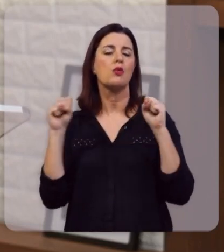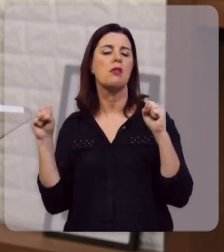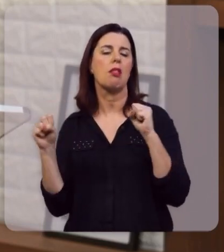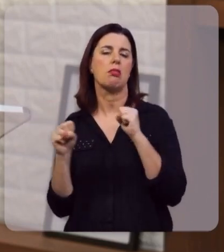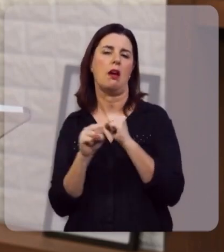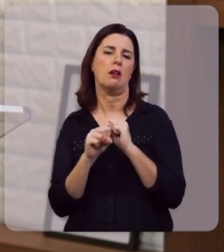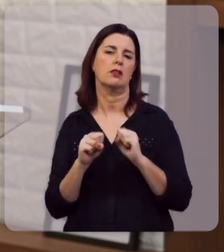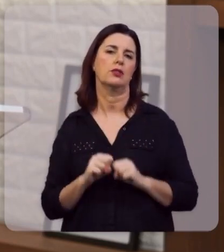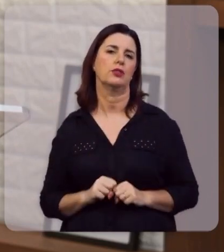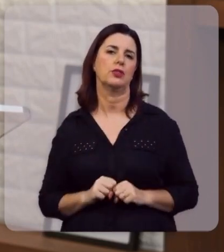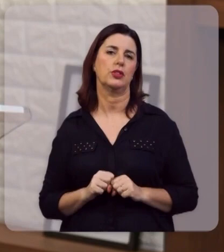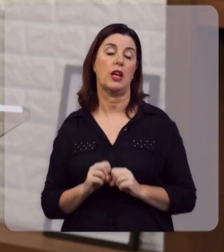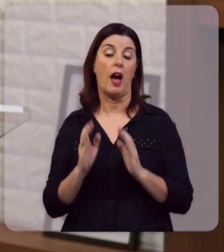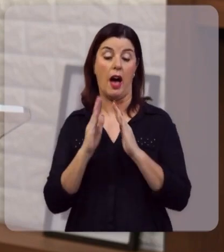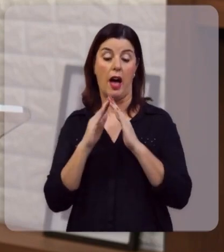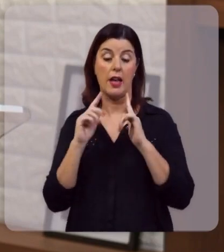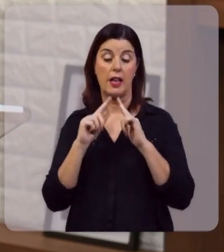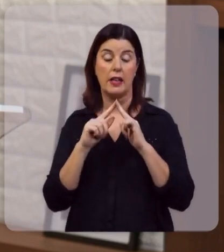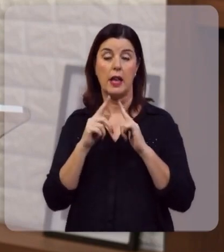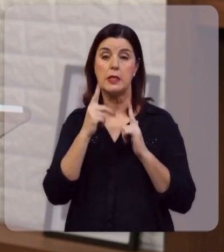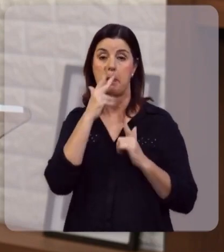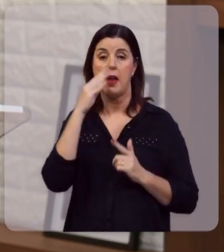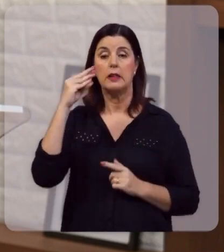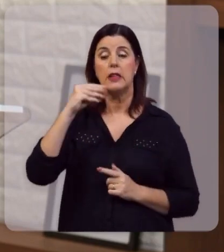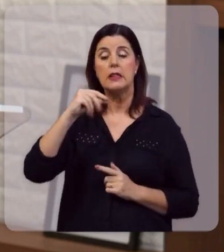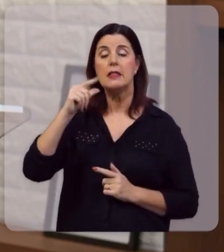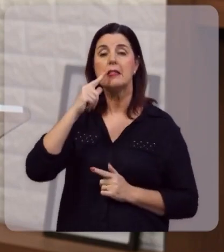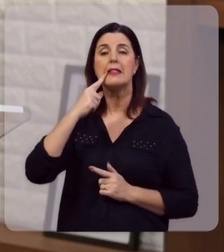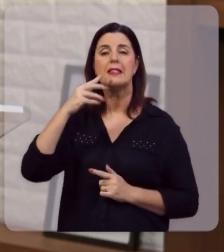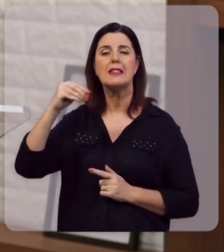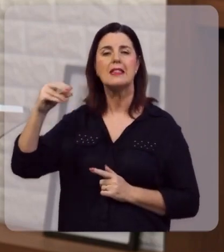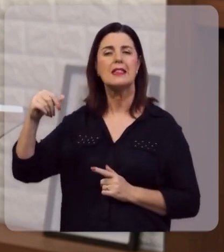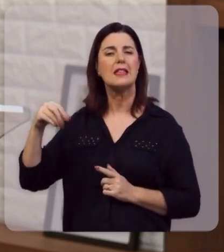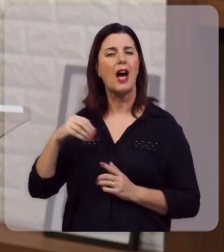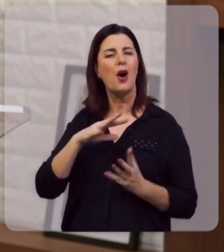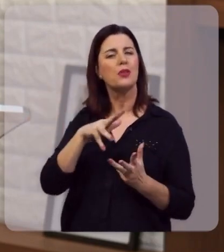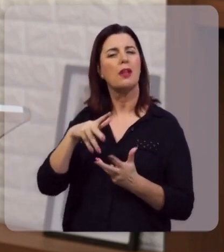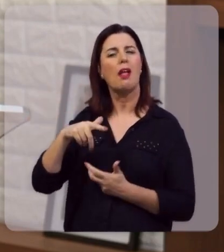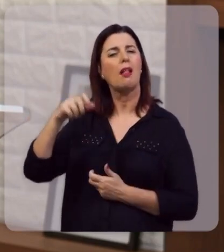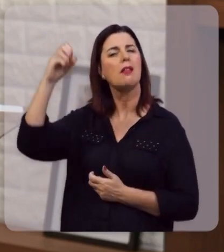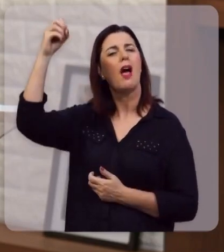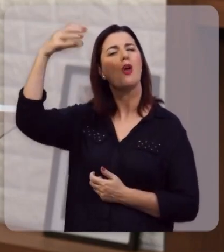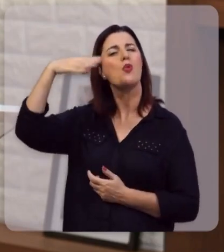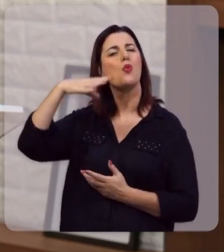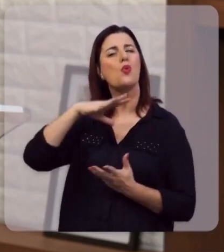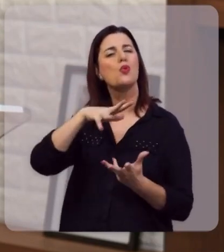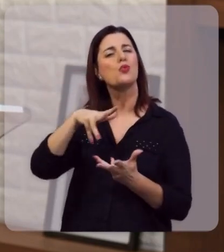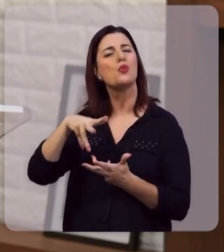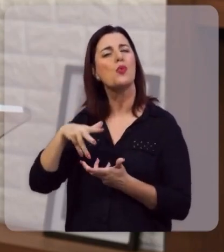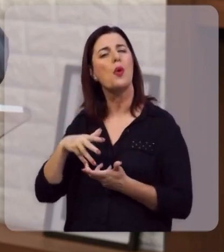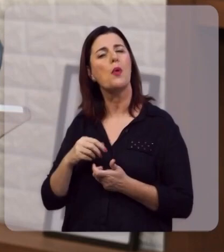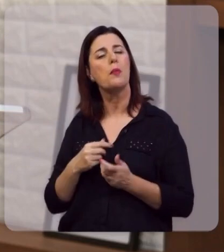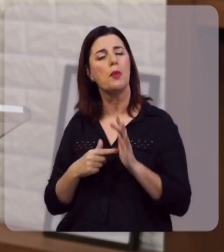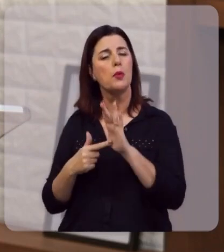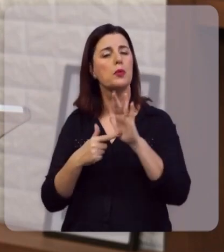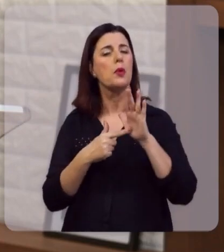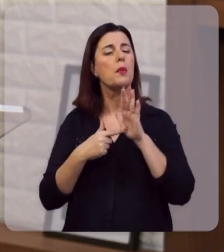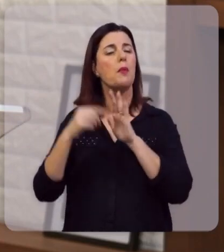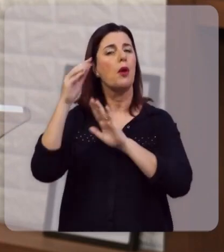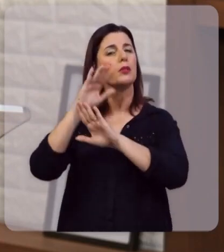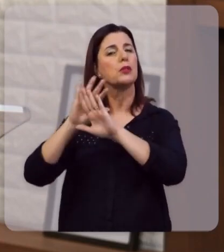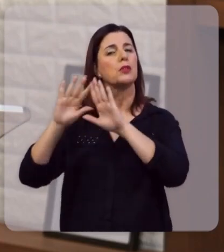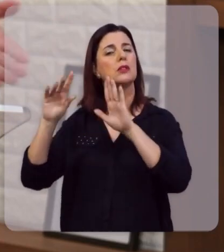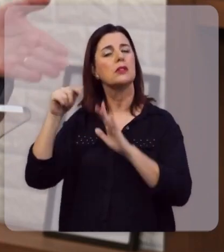sociedade, enfim. A igreja é o sal da terra, a igreja é a luz do mundo, a igreja é a embaixadora